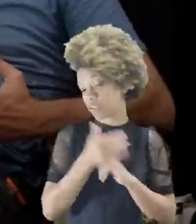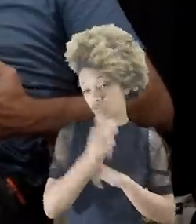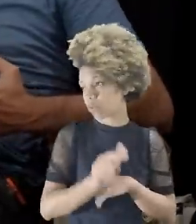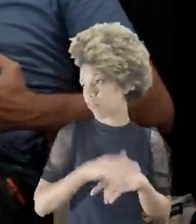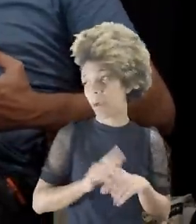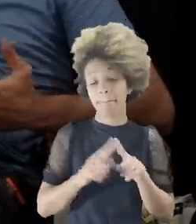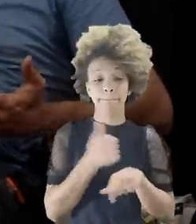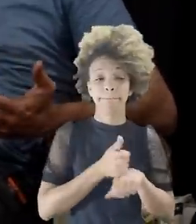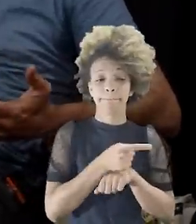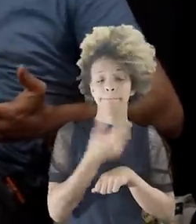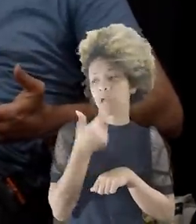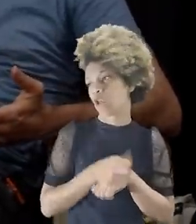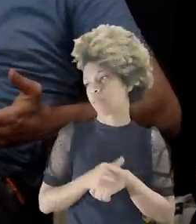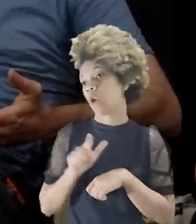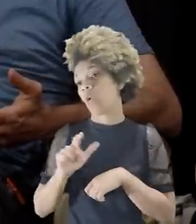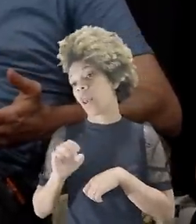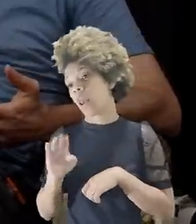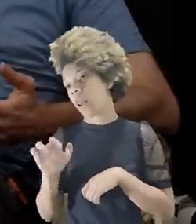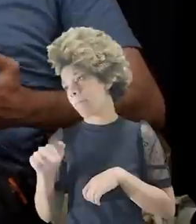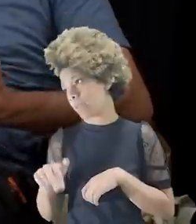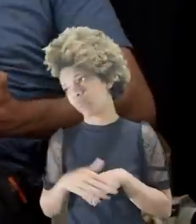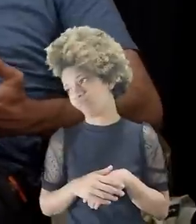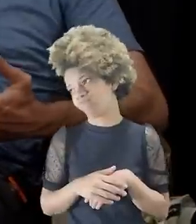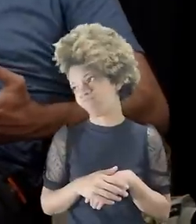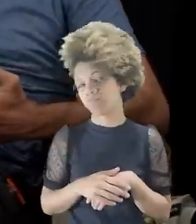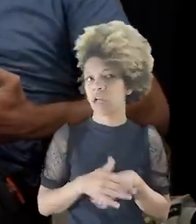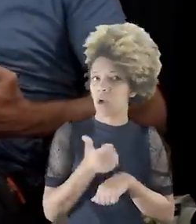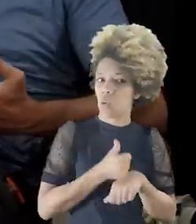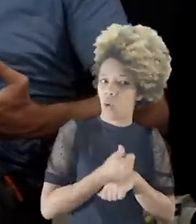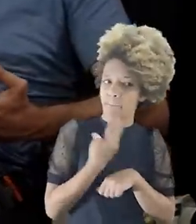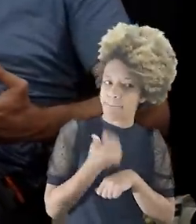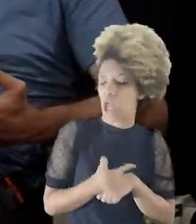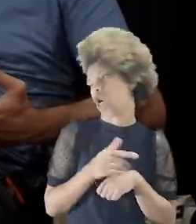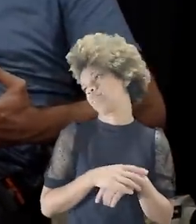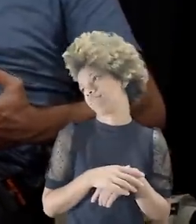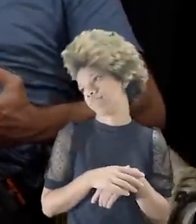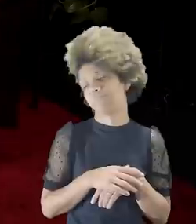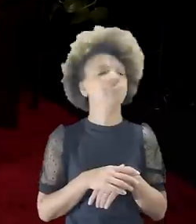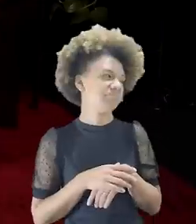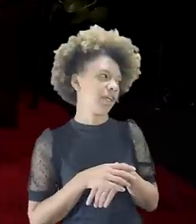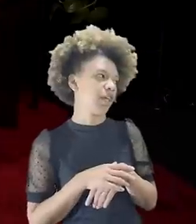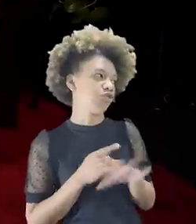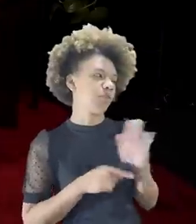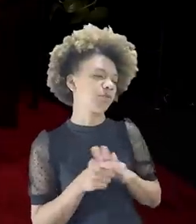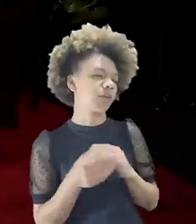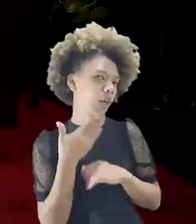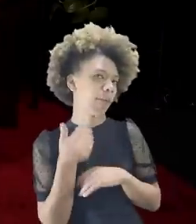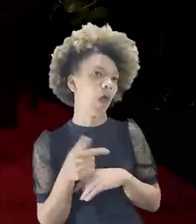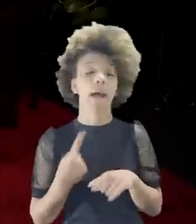Tecnicamente eu acho ele melhor do que o Lebron aliás Tecnicamente eu acho até o Coube melhor do que perguntar quem era